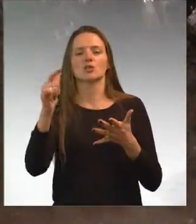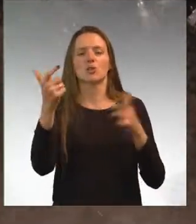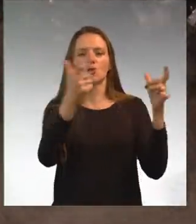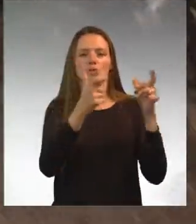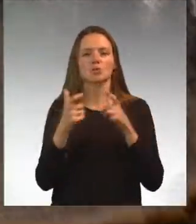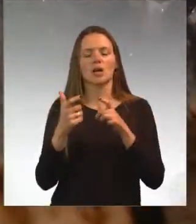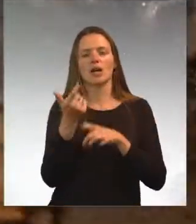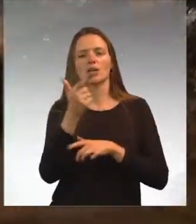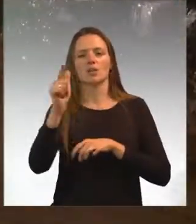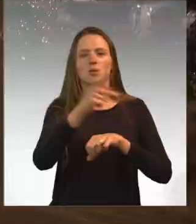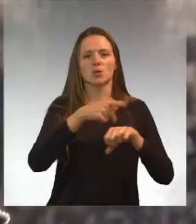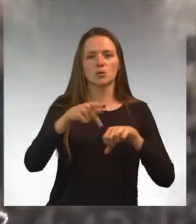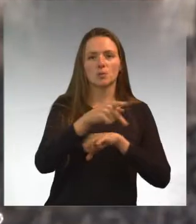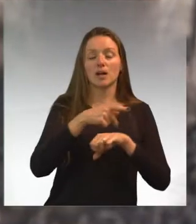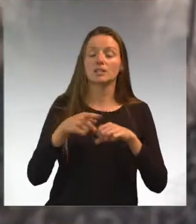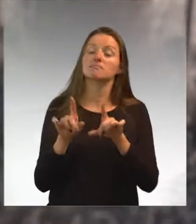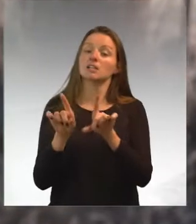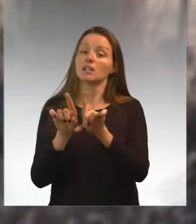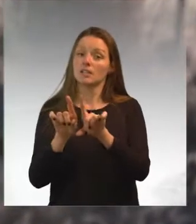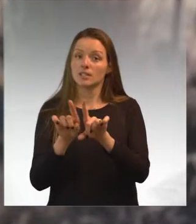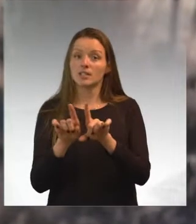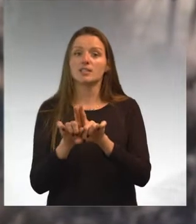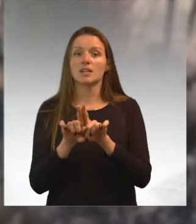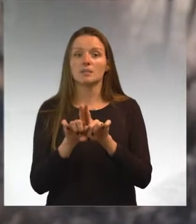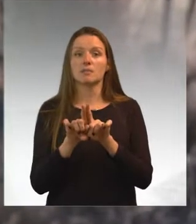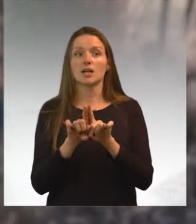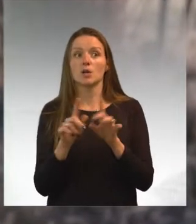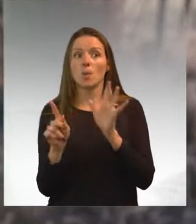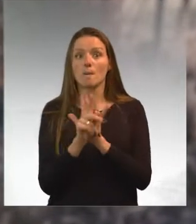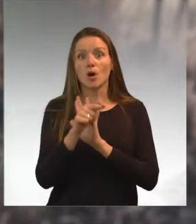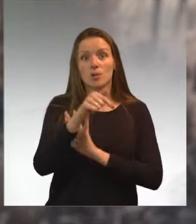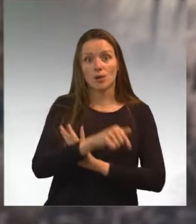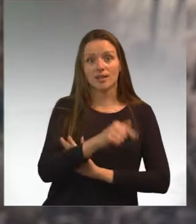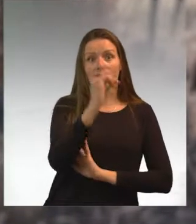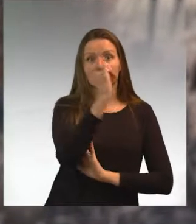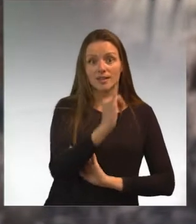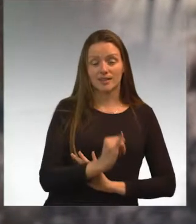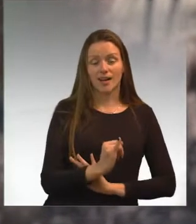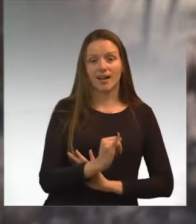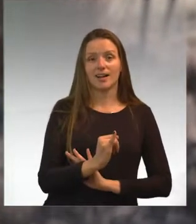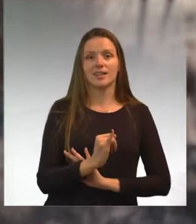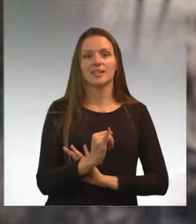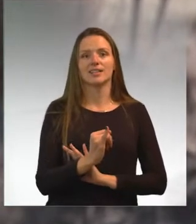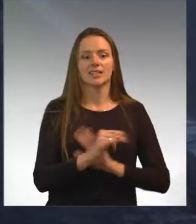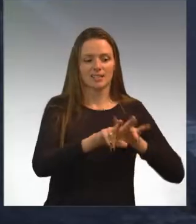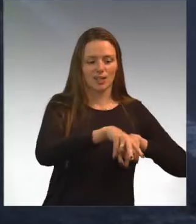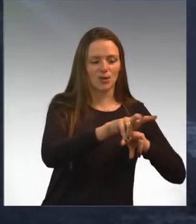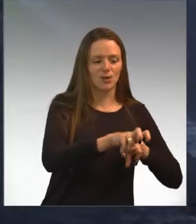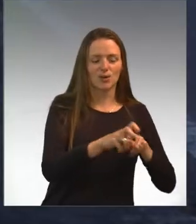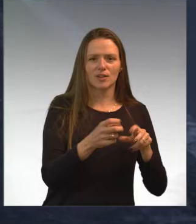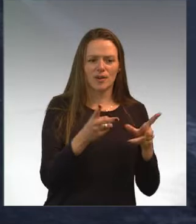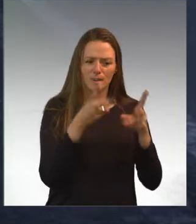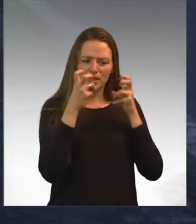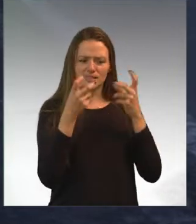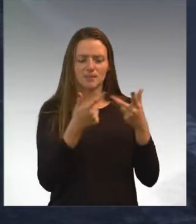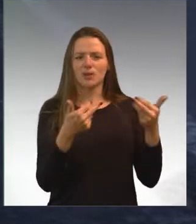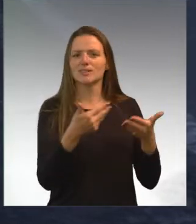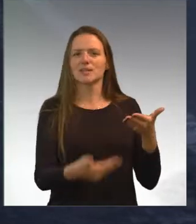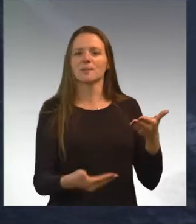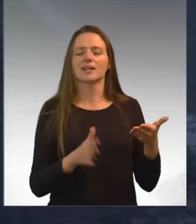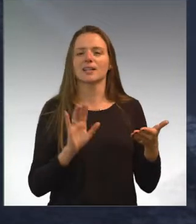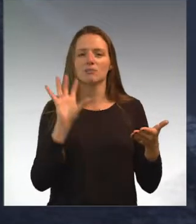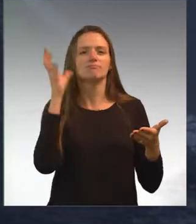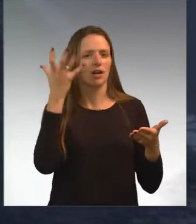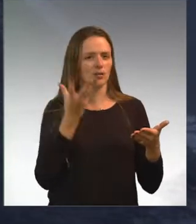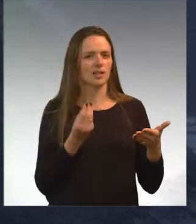outros países. Até mesmo um italiano aqui na colônia vai descobrir coisas que lá se perderam. Isso acontece